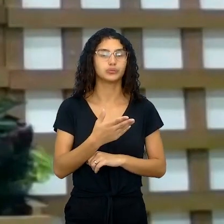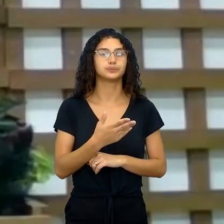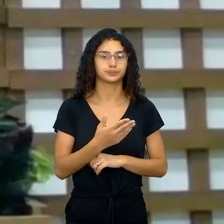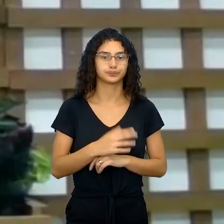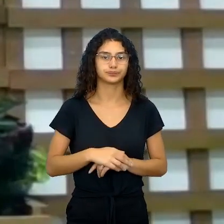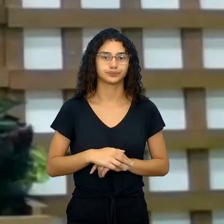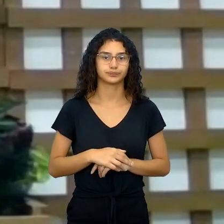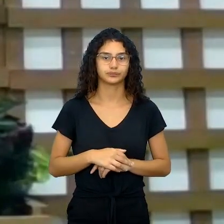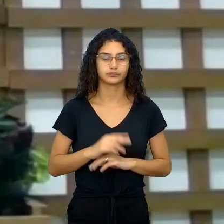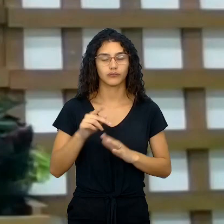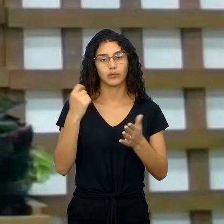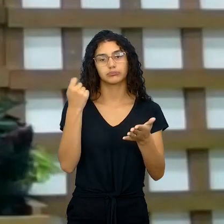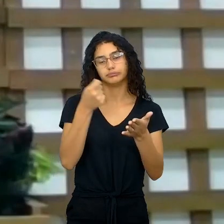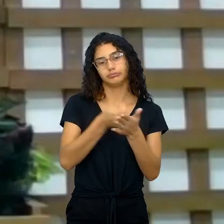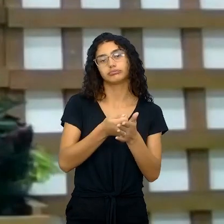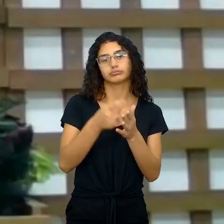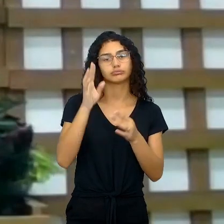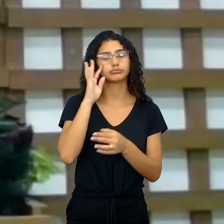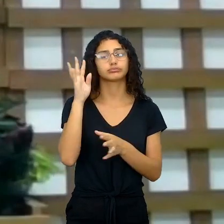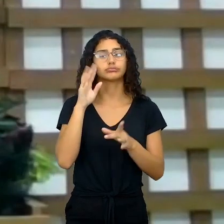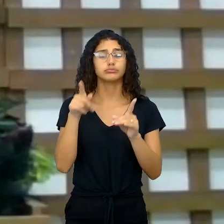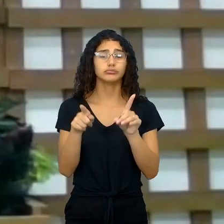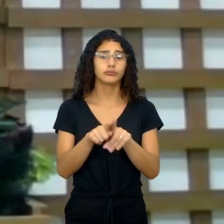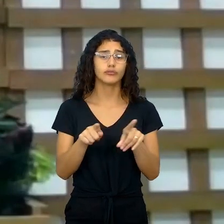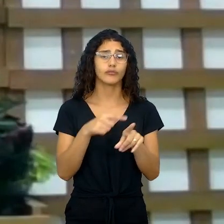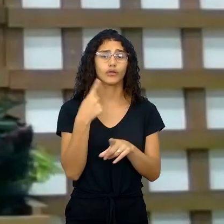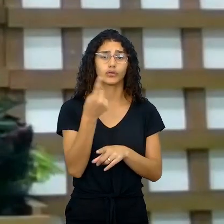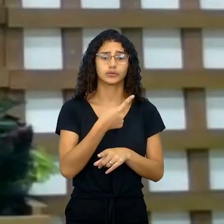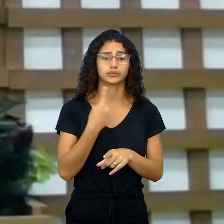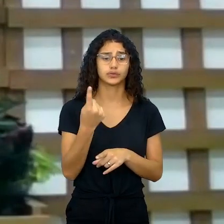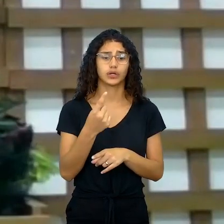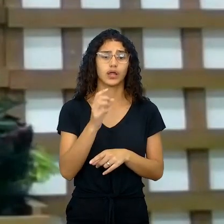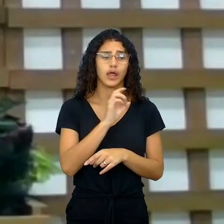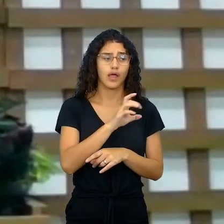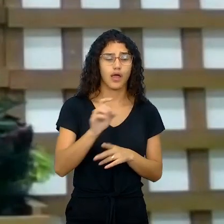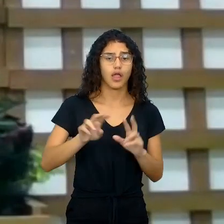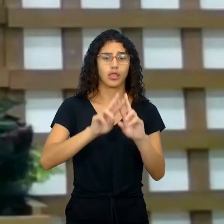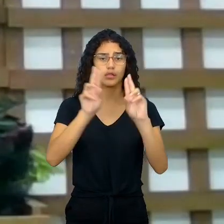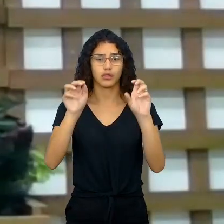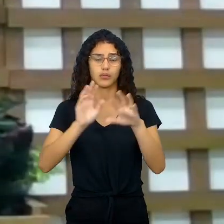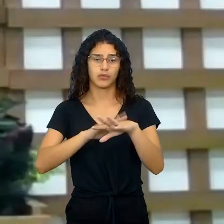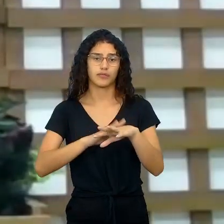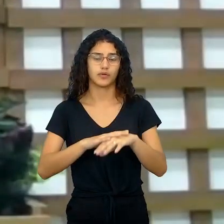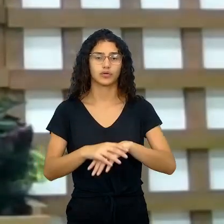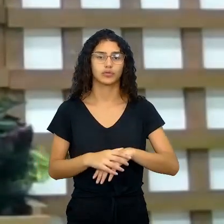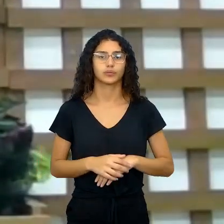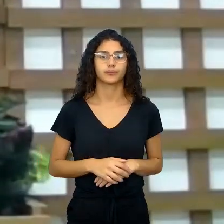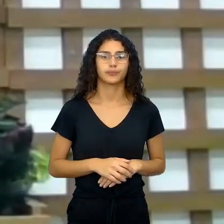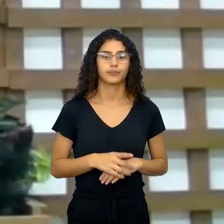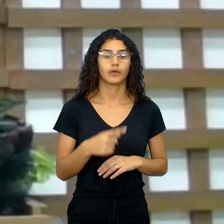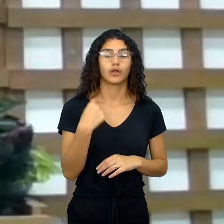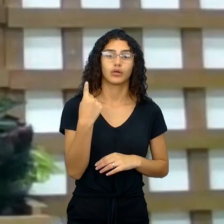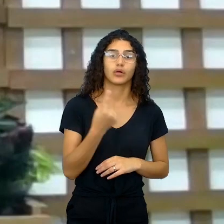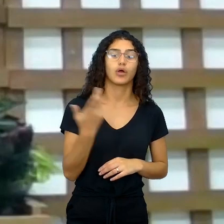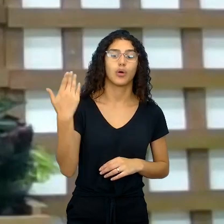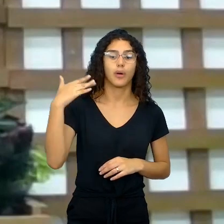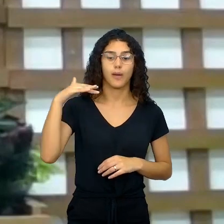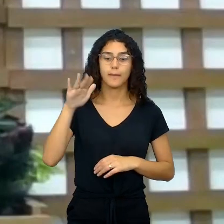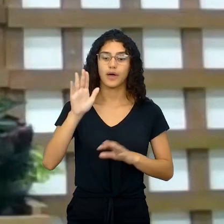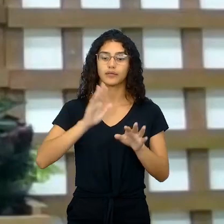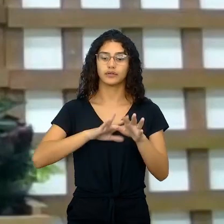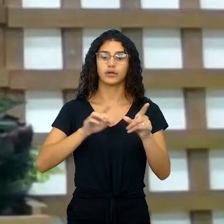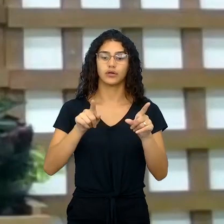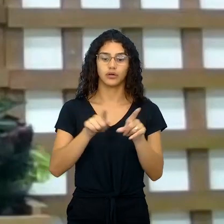isso obrigatoriamente reflete aí nos anos que cada temática é trabalhada. Então, a gente está cada vez mais tratando